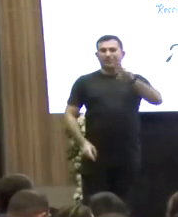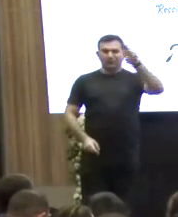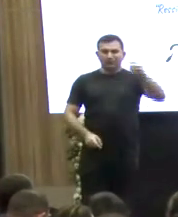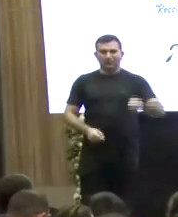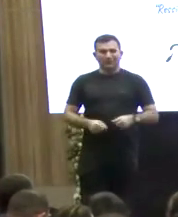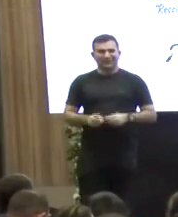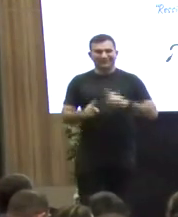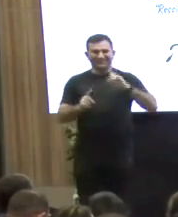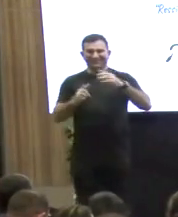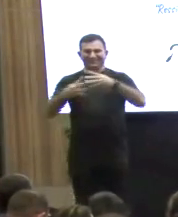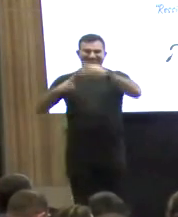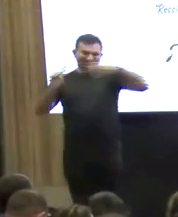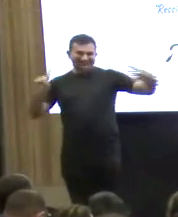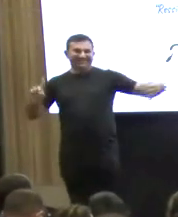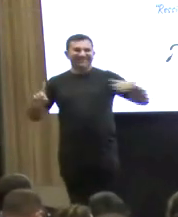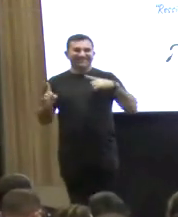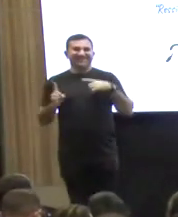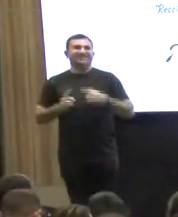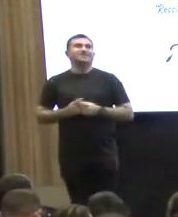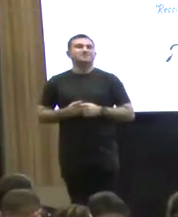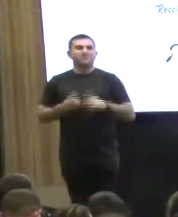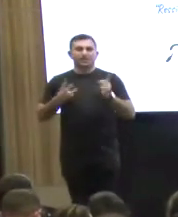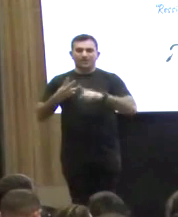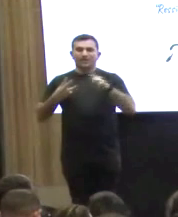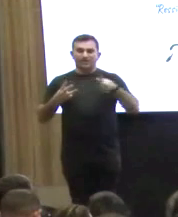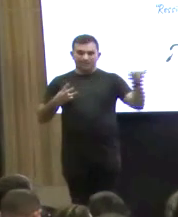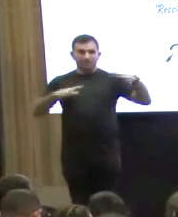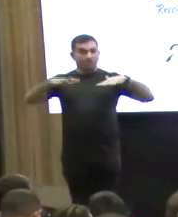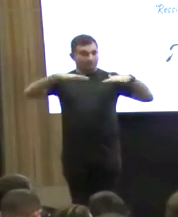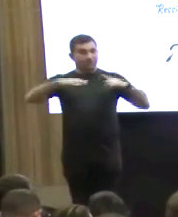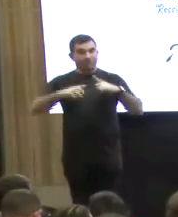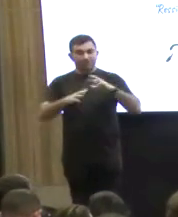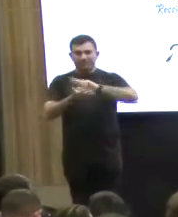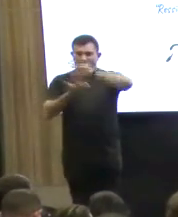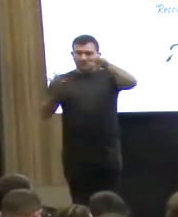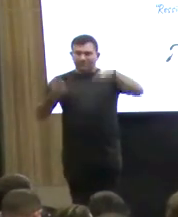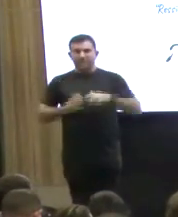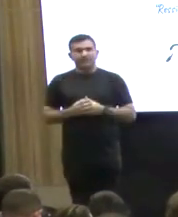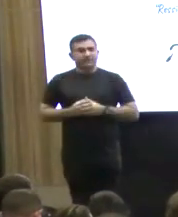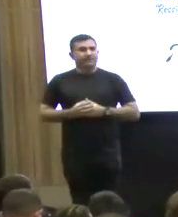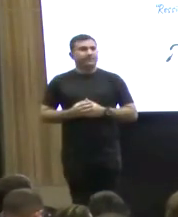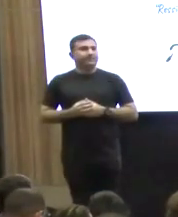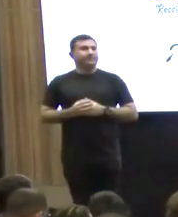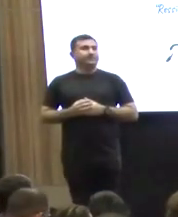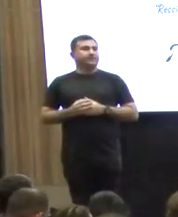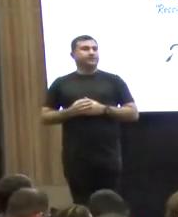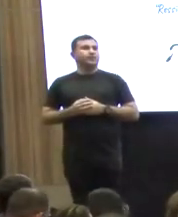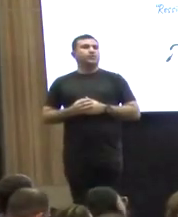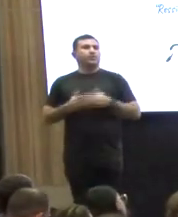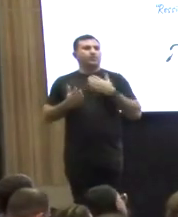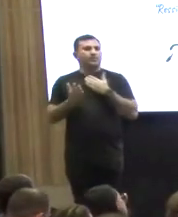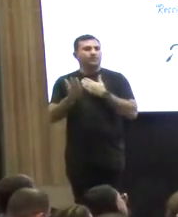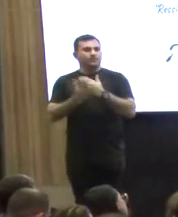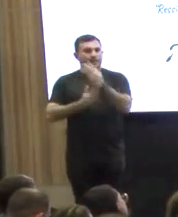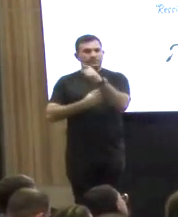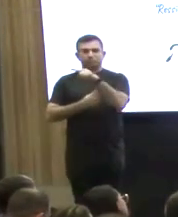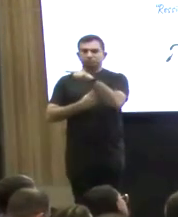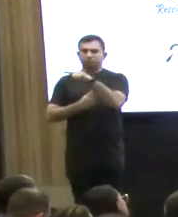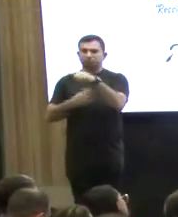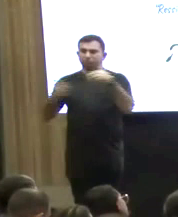eles enfrentam essas fronteiras de lutas e começam a chegar no Estado e a